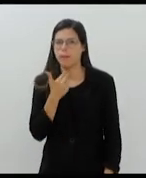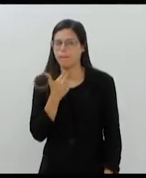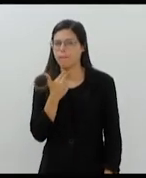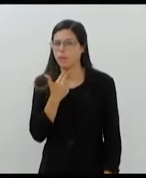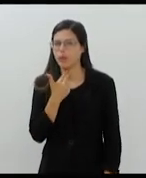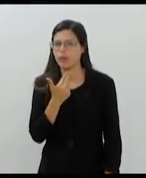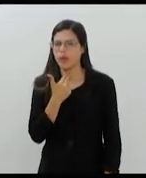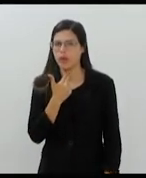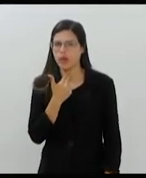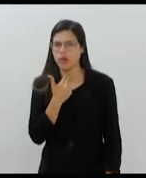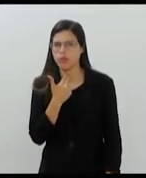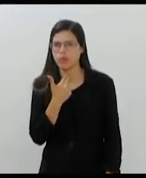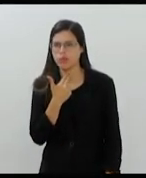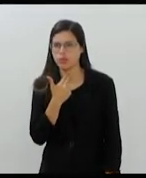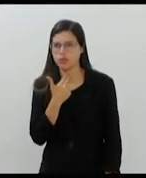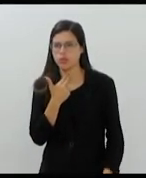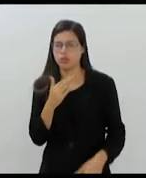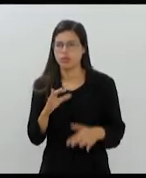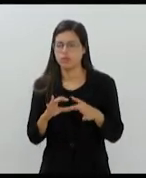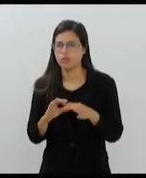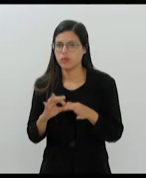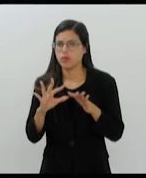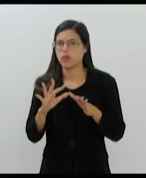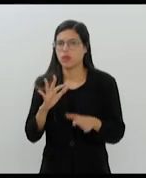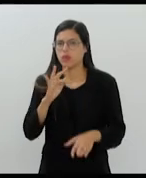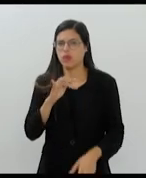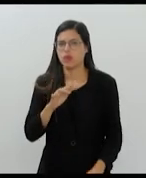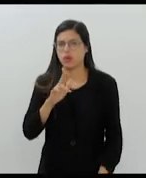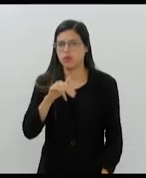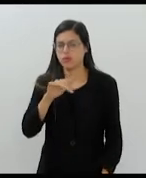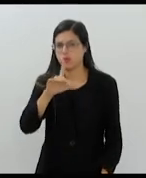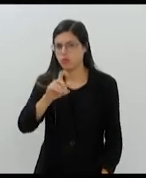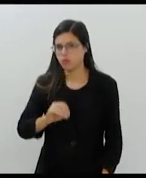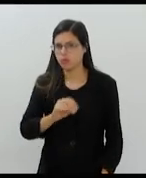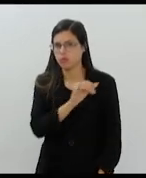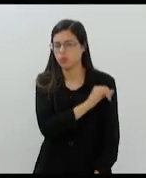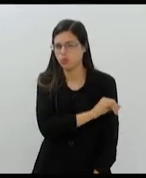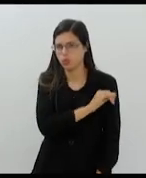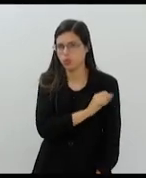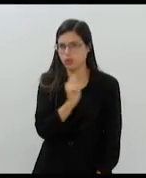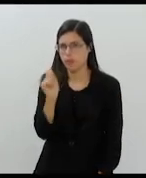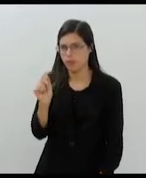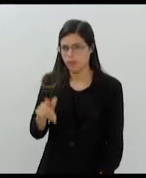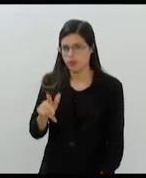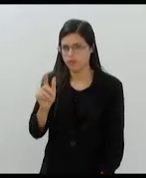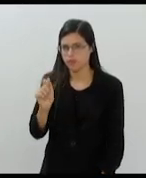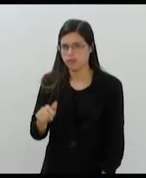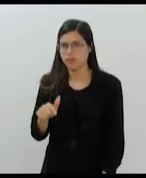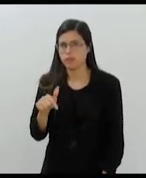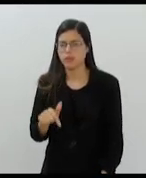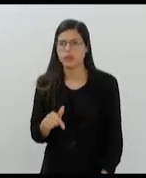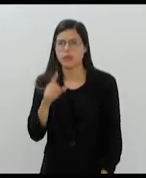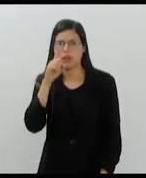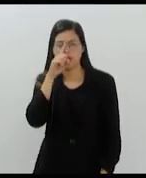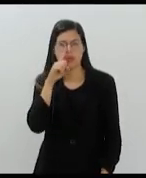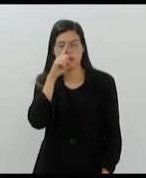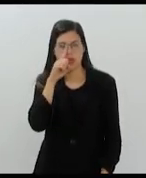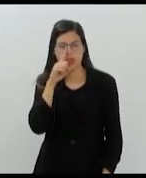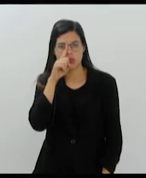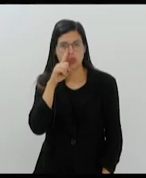podemos permitir que os fundos do Rio Previdência fiquem sob um risco ainda